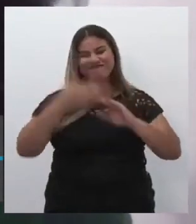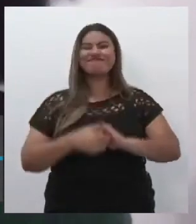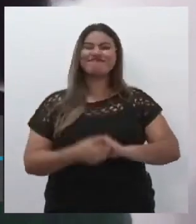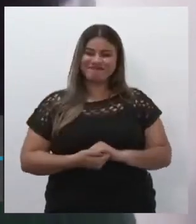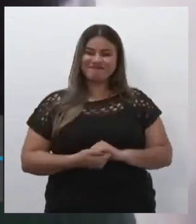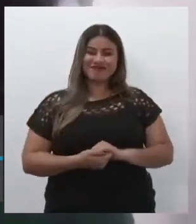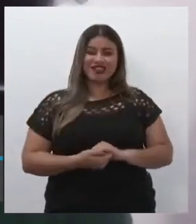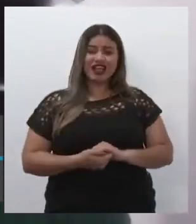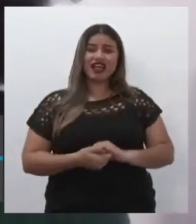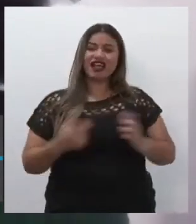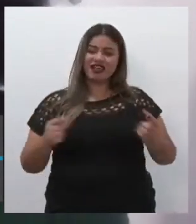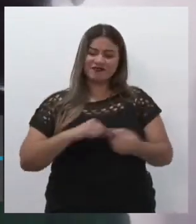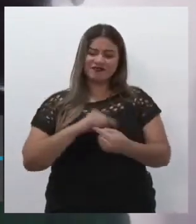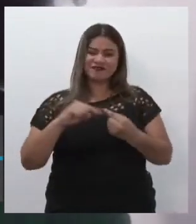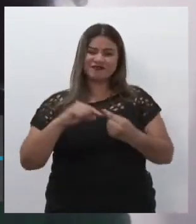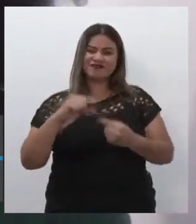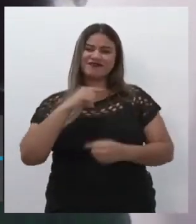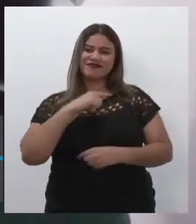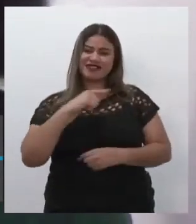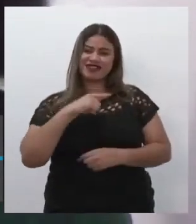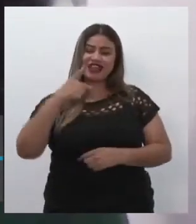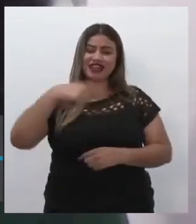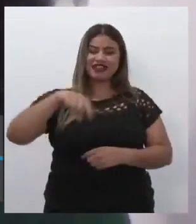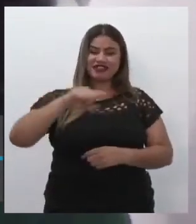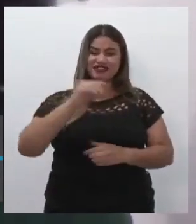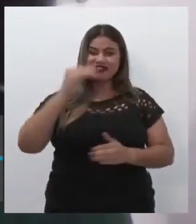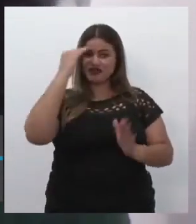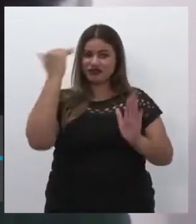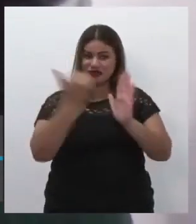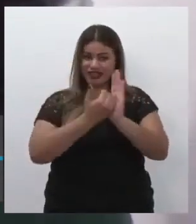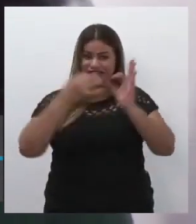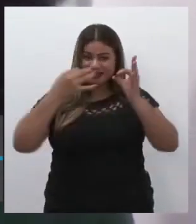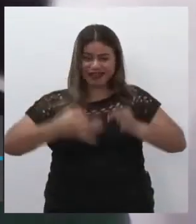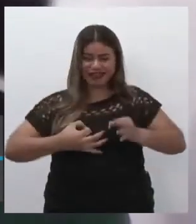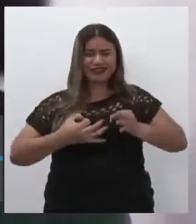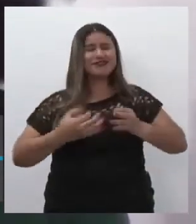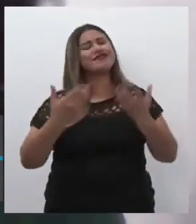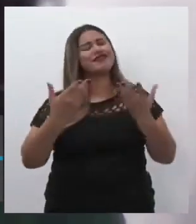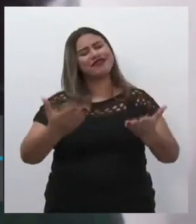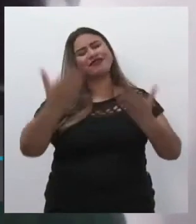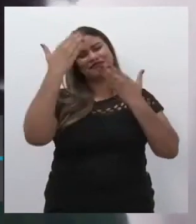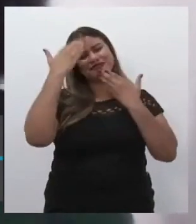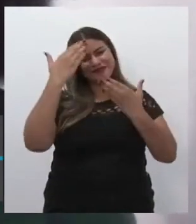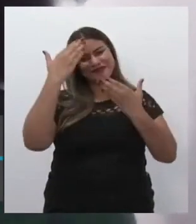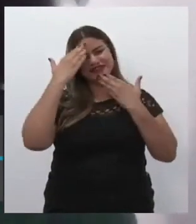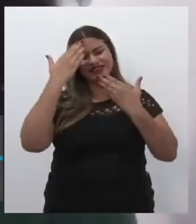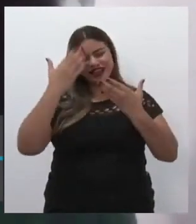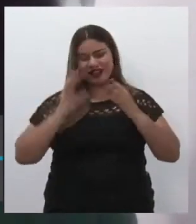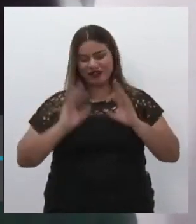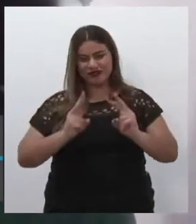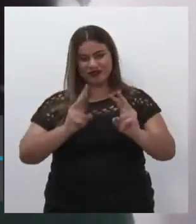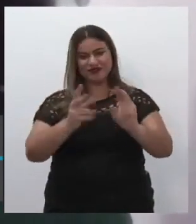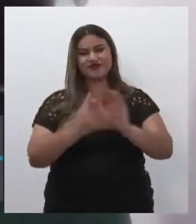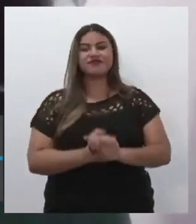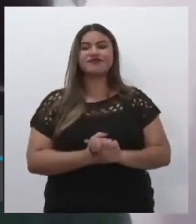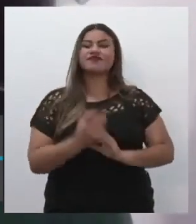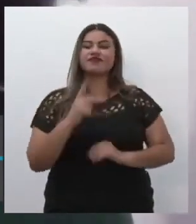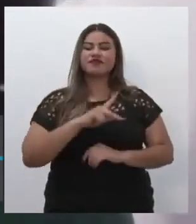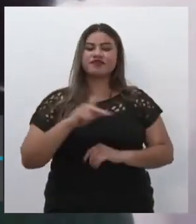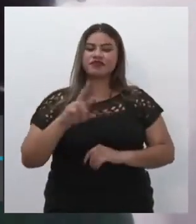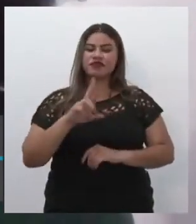é a nossa intenção, né? Se a gente está cumprindo, a gente agradece, a gente vai tentar seguir nessa linha. A professora